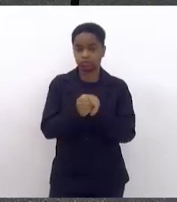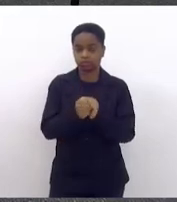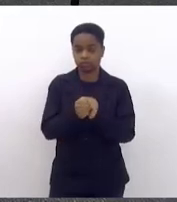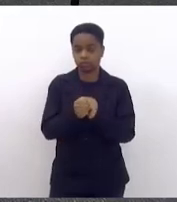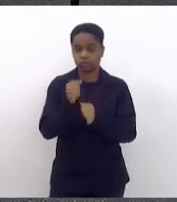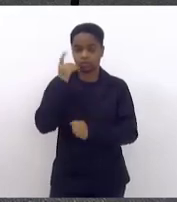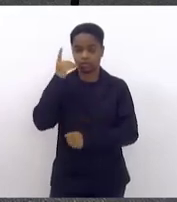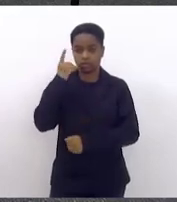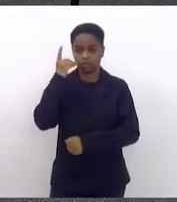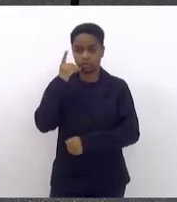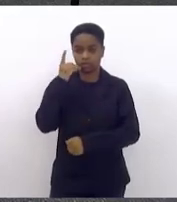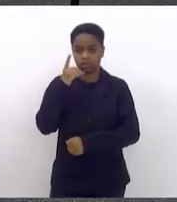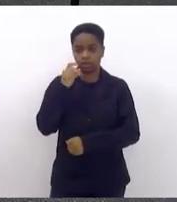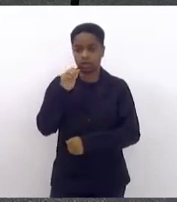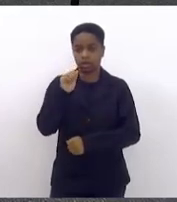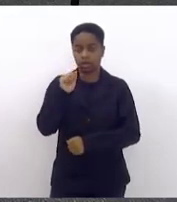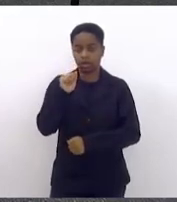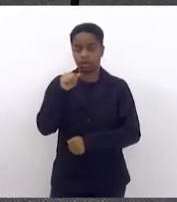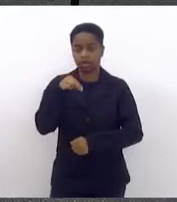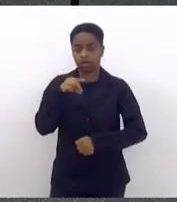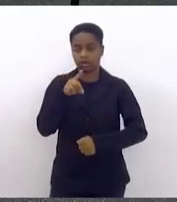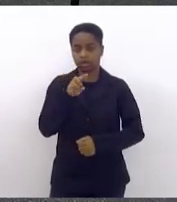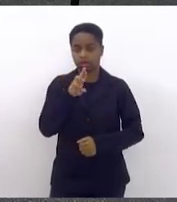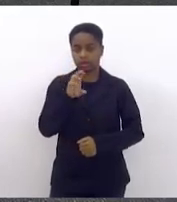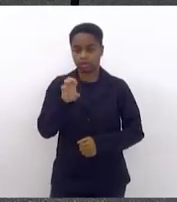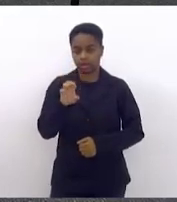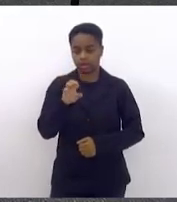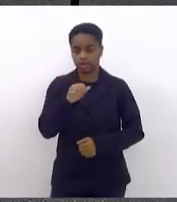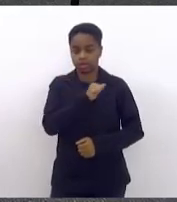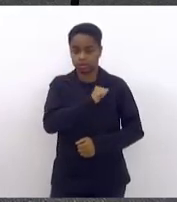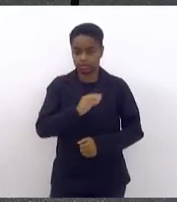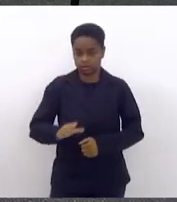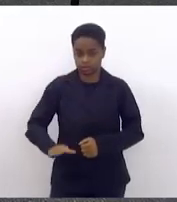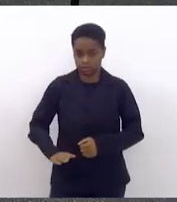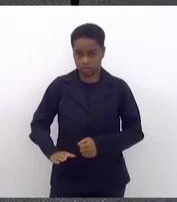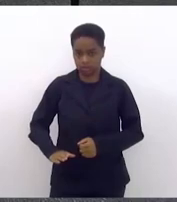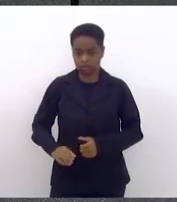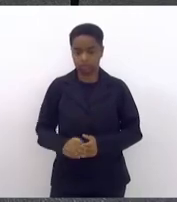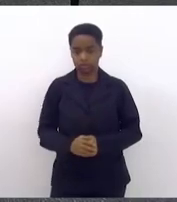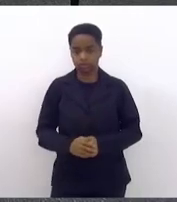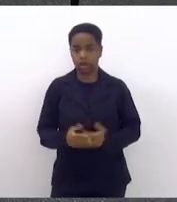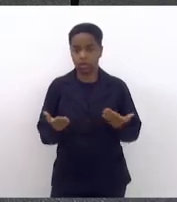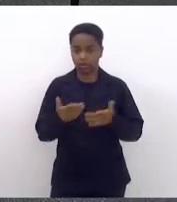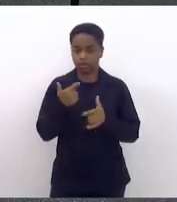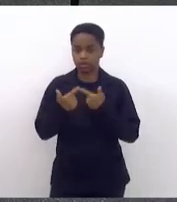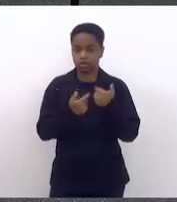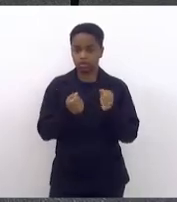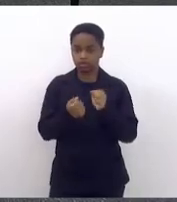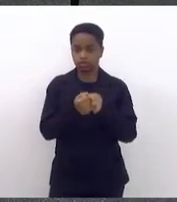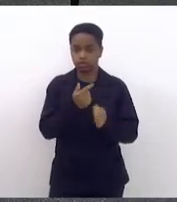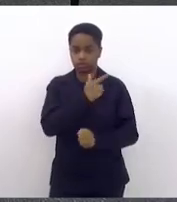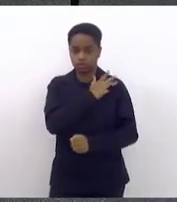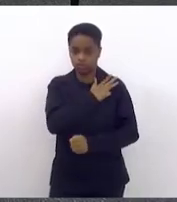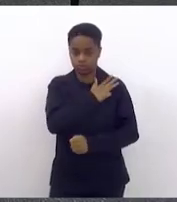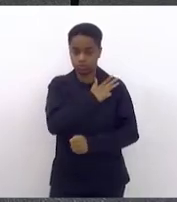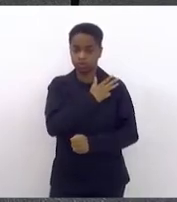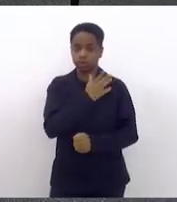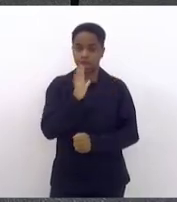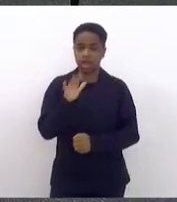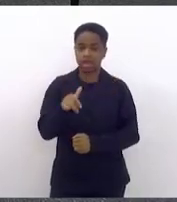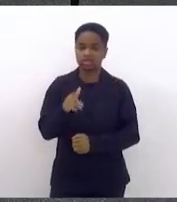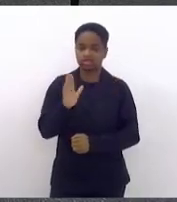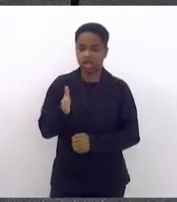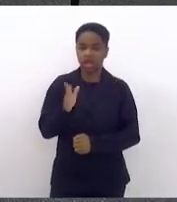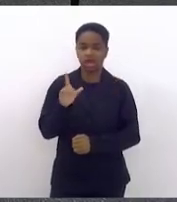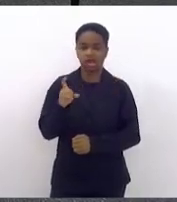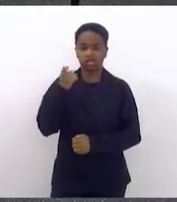o deputado André Siciliano, né, atualmente trabalhando no governo Lula, foi presidente dessa casa há muitos